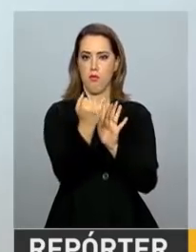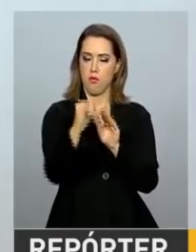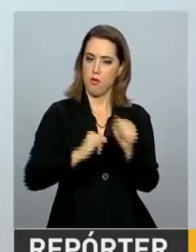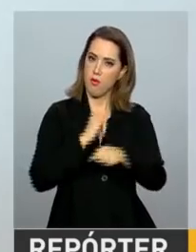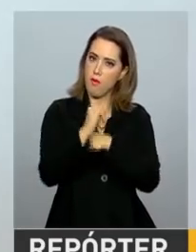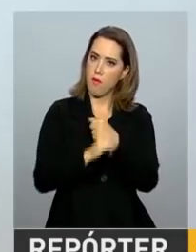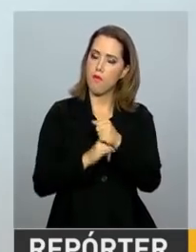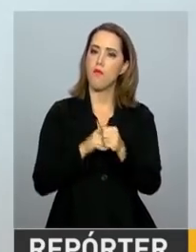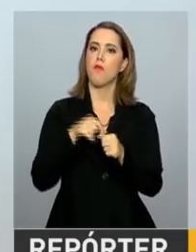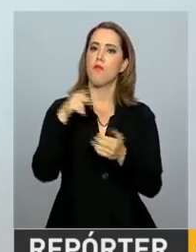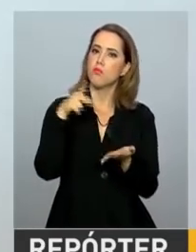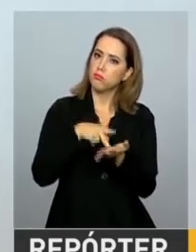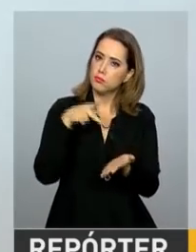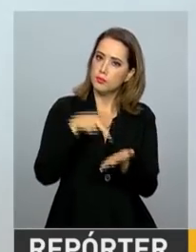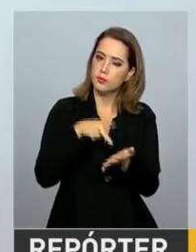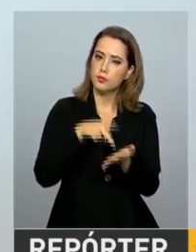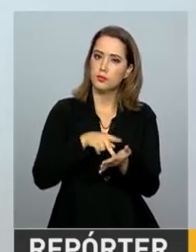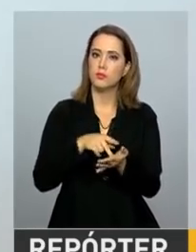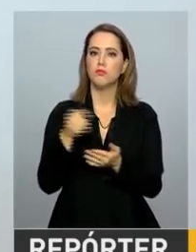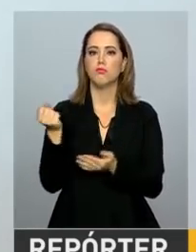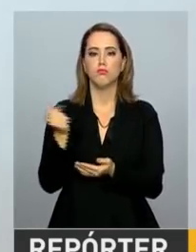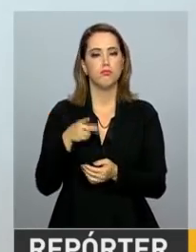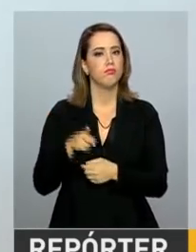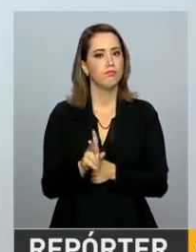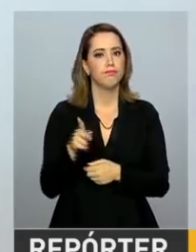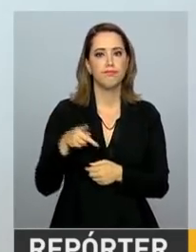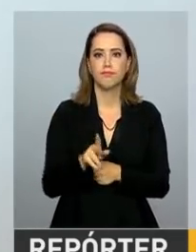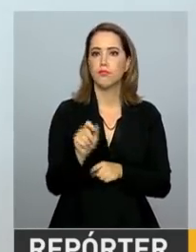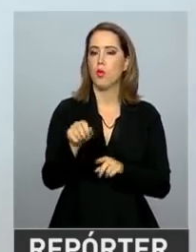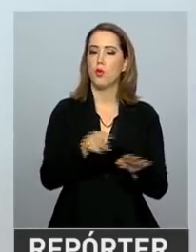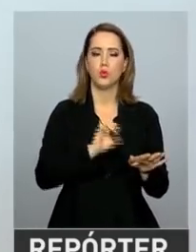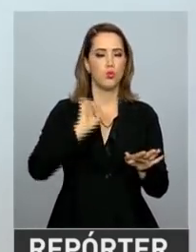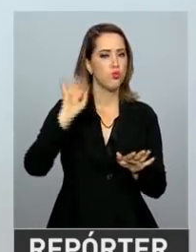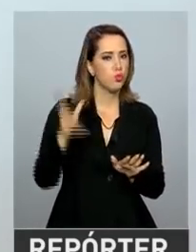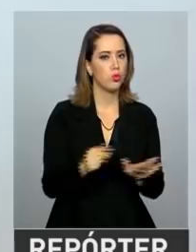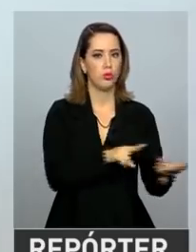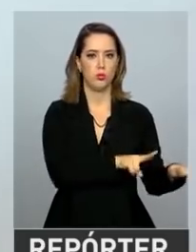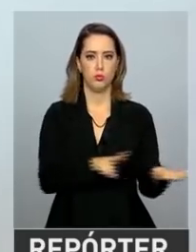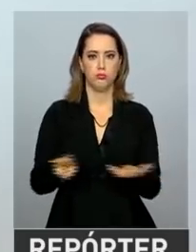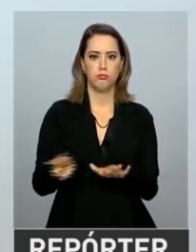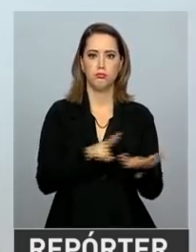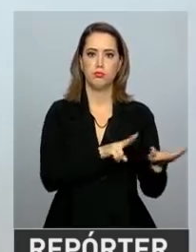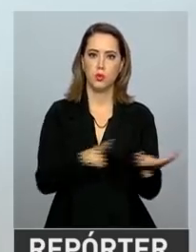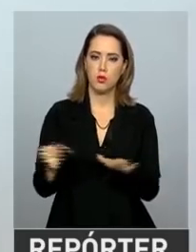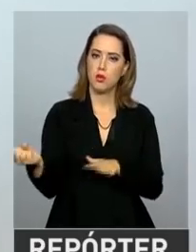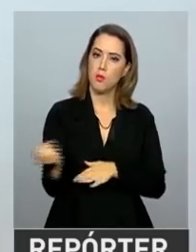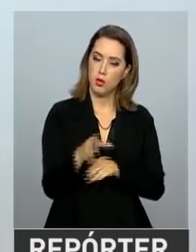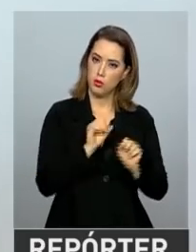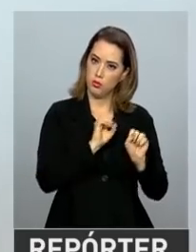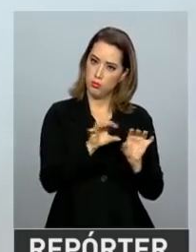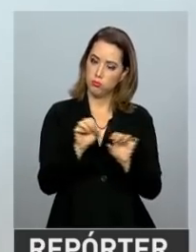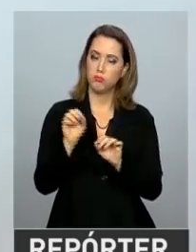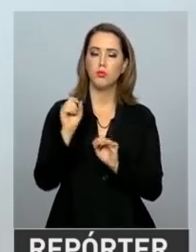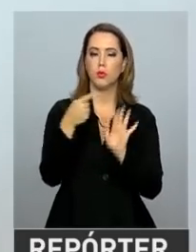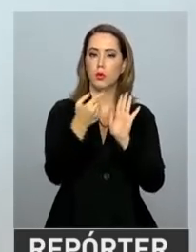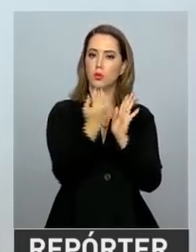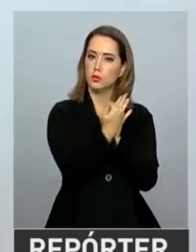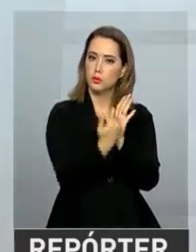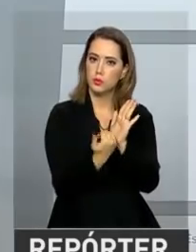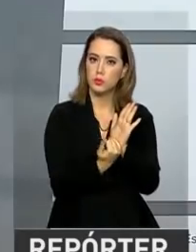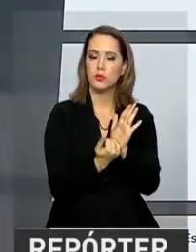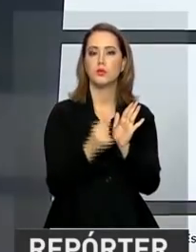o sistema atualiza seus dados eh semanalmente, né? Porque ele espera as informações que vêm das